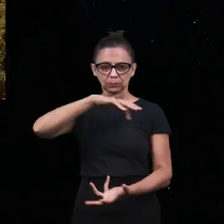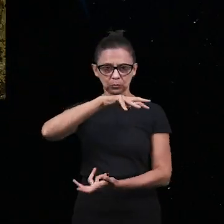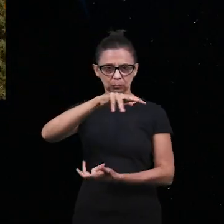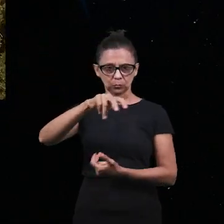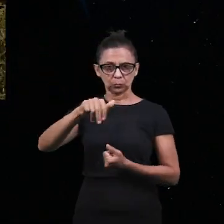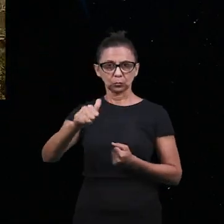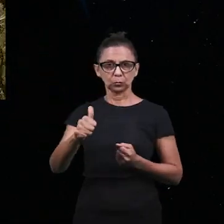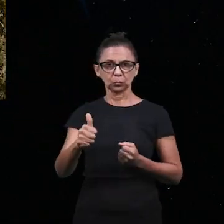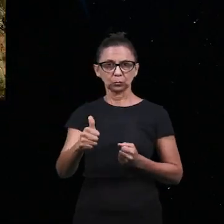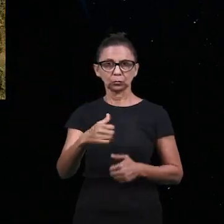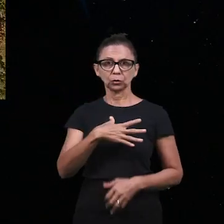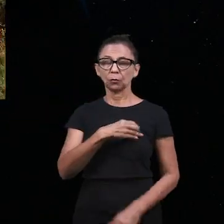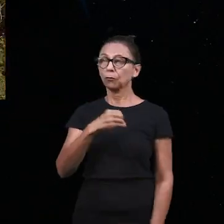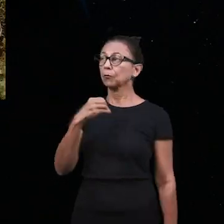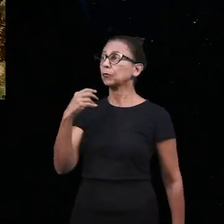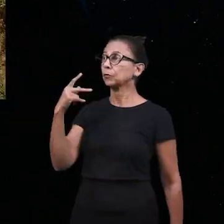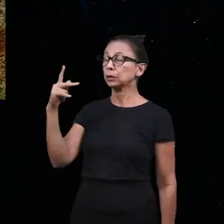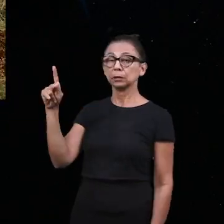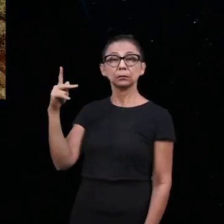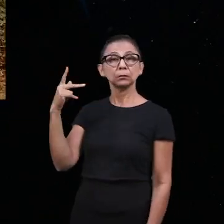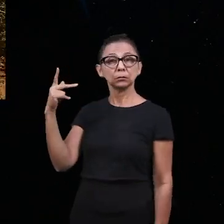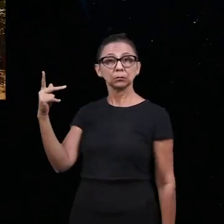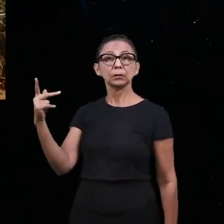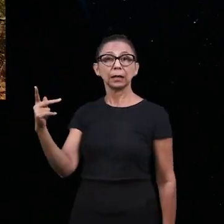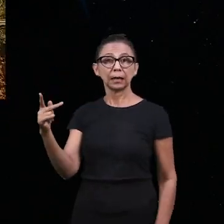cruz a morrer por